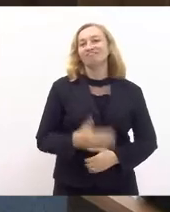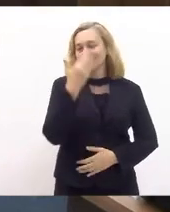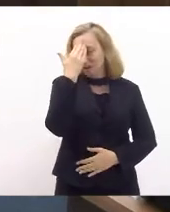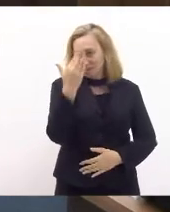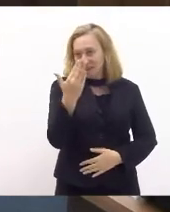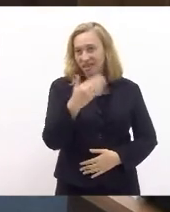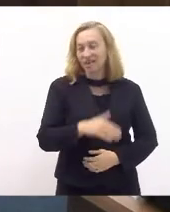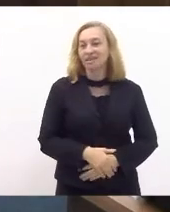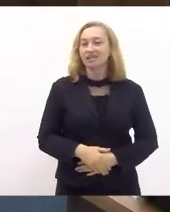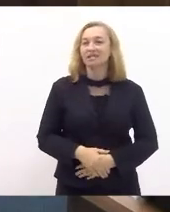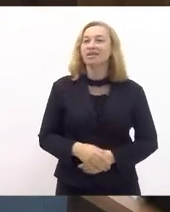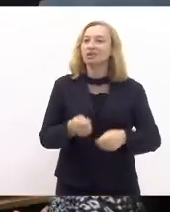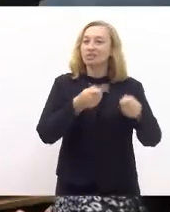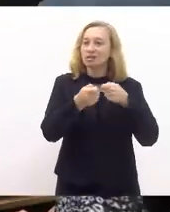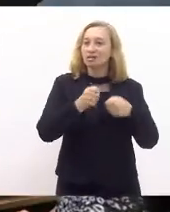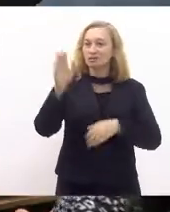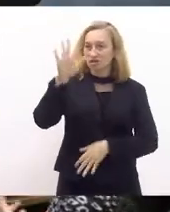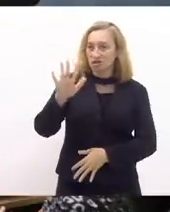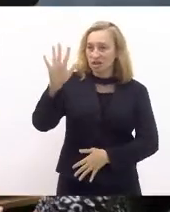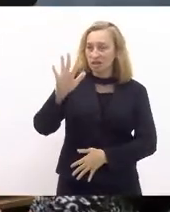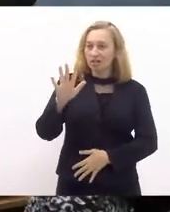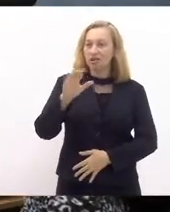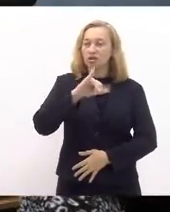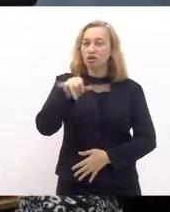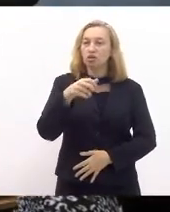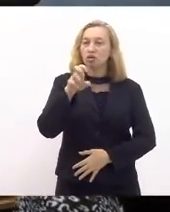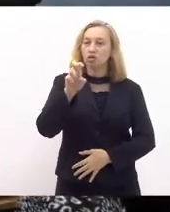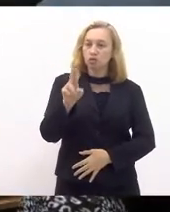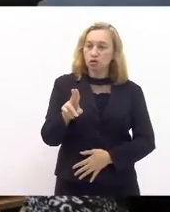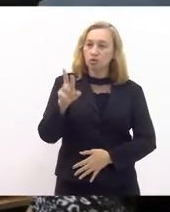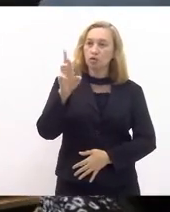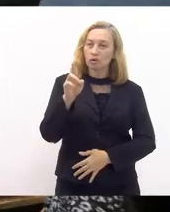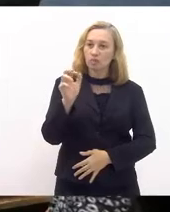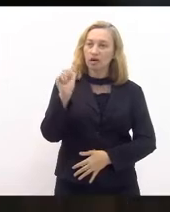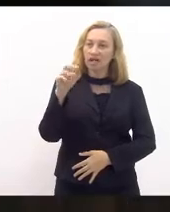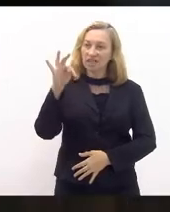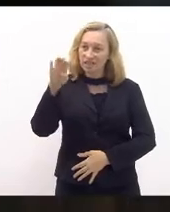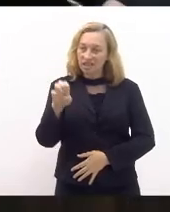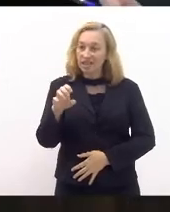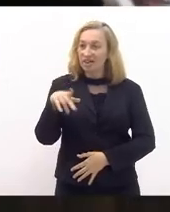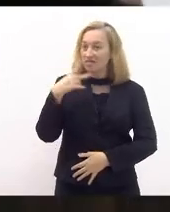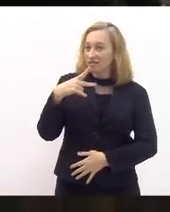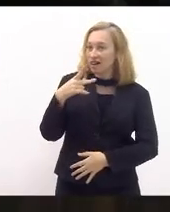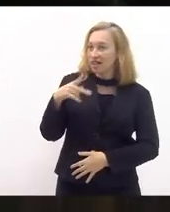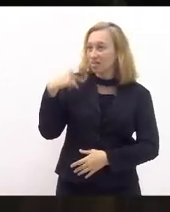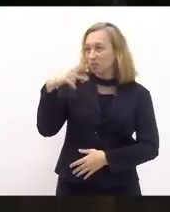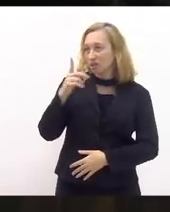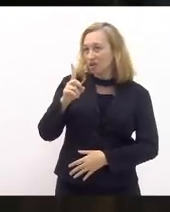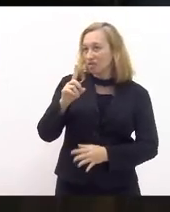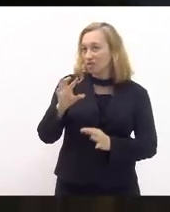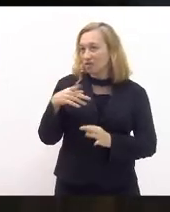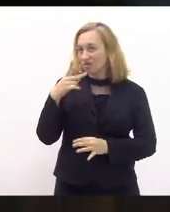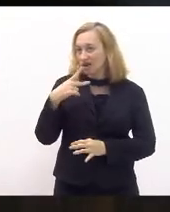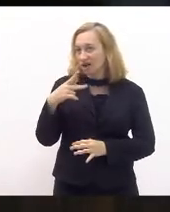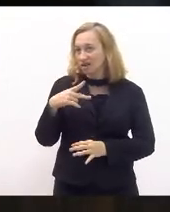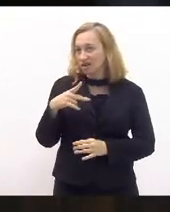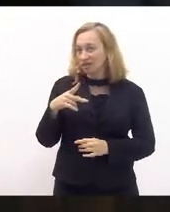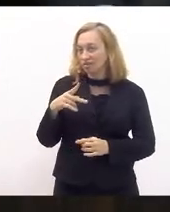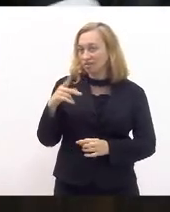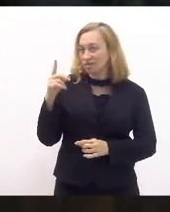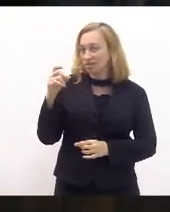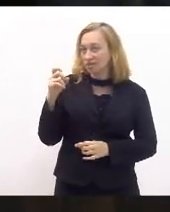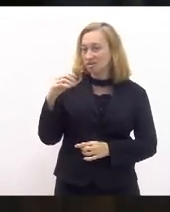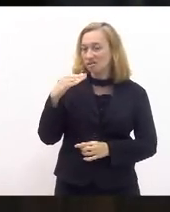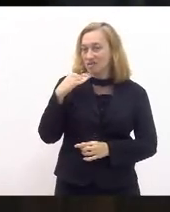Obrigado, nosso controlador-geral Jurandir. Jurandir, dizem que política não fala, está com defeito de fabricação.